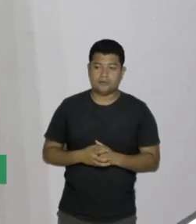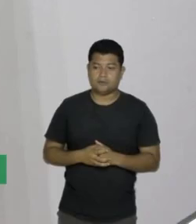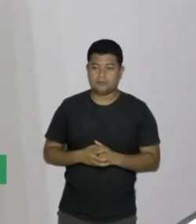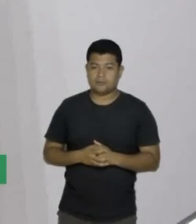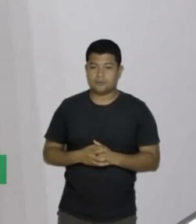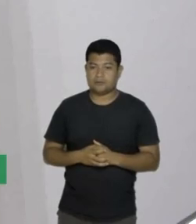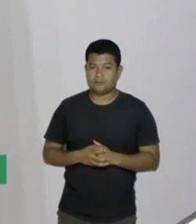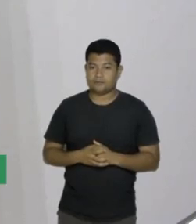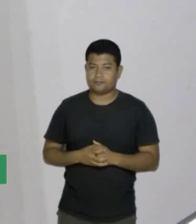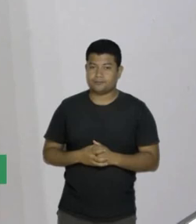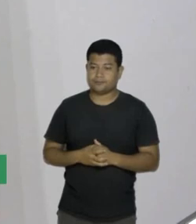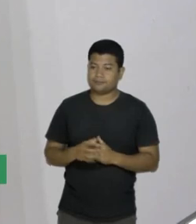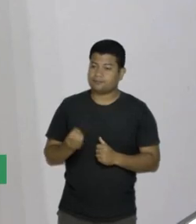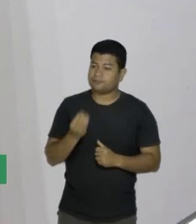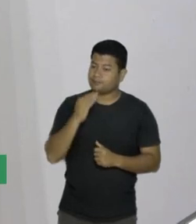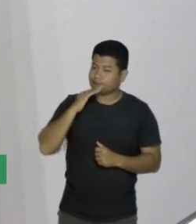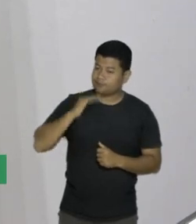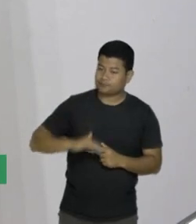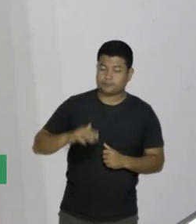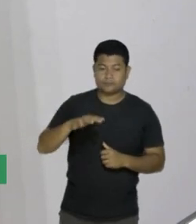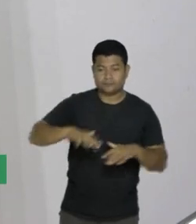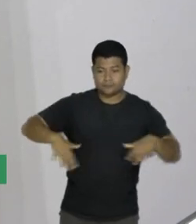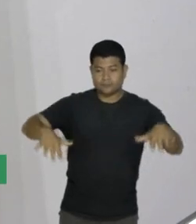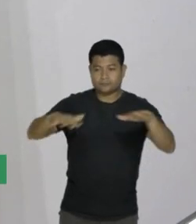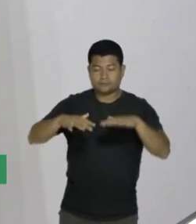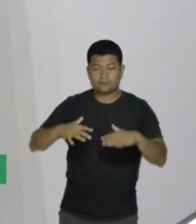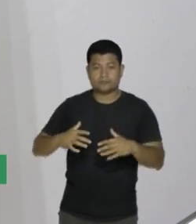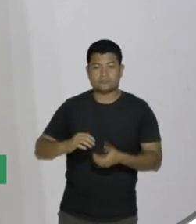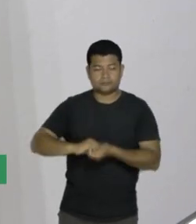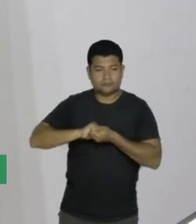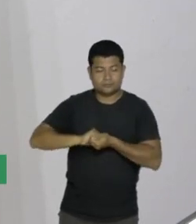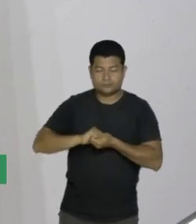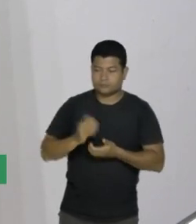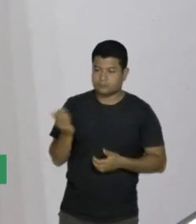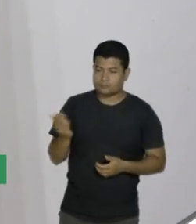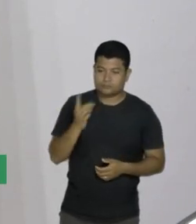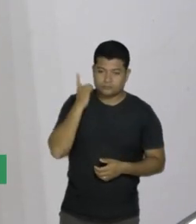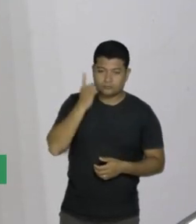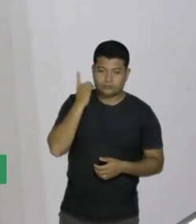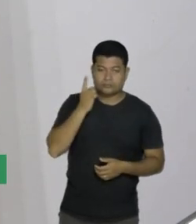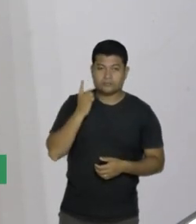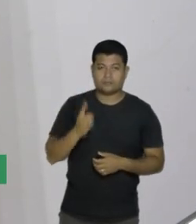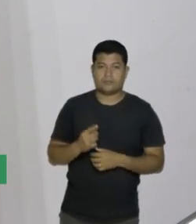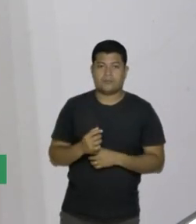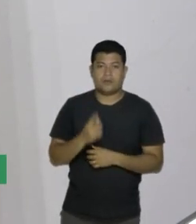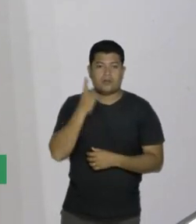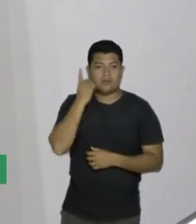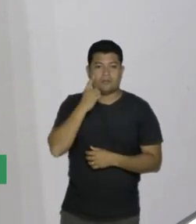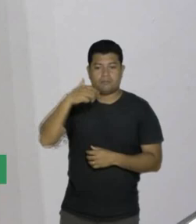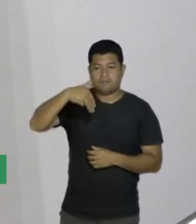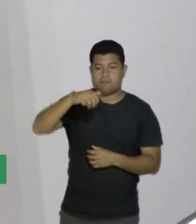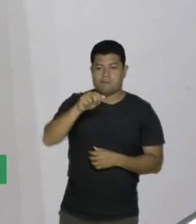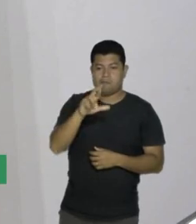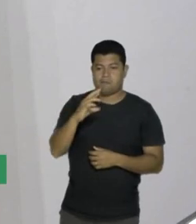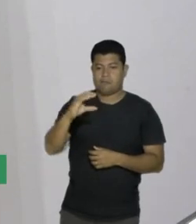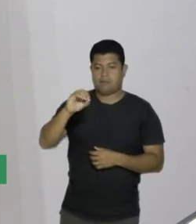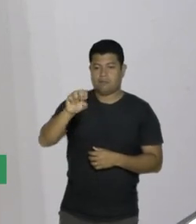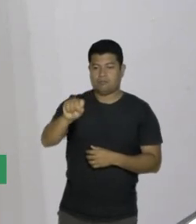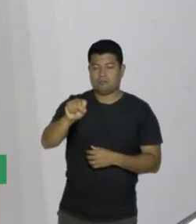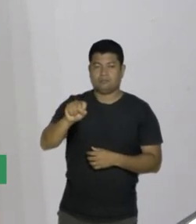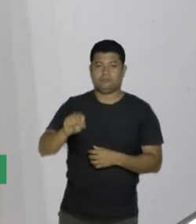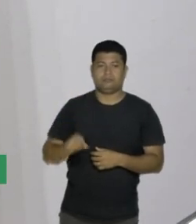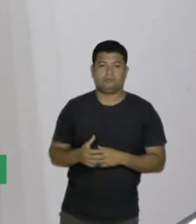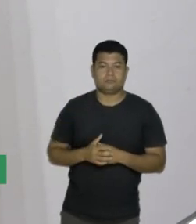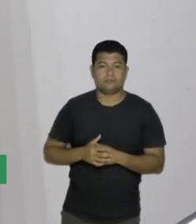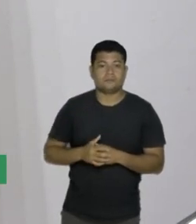Boa tarde a todos cumprimento presentes de exercício Deputado Marcos da Rosa cumprimentos colegas